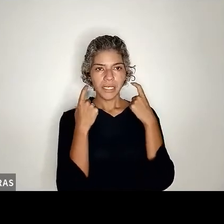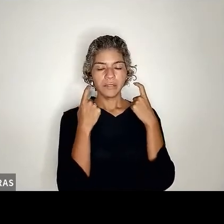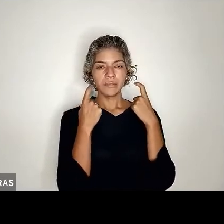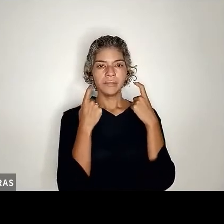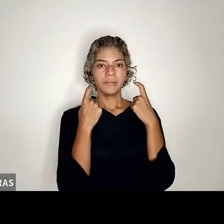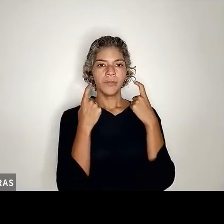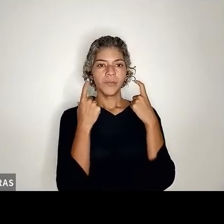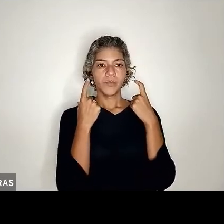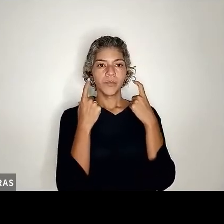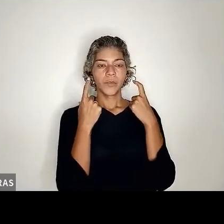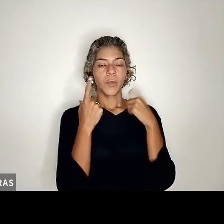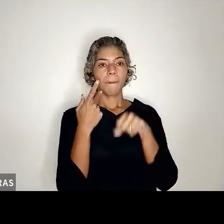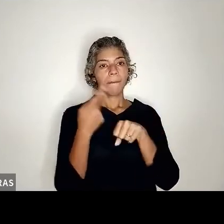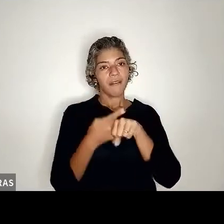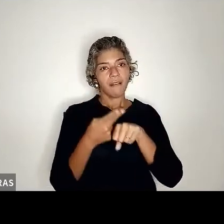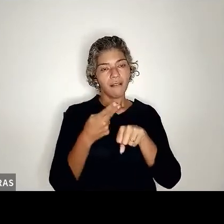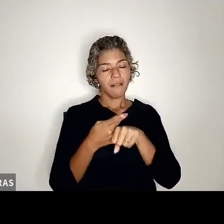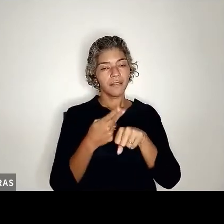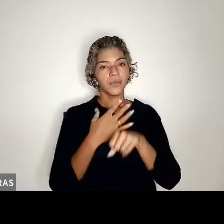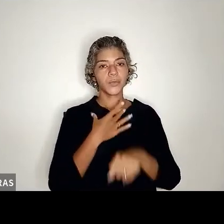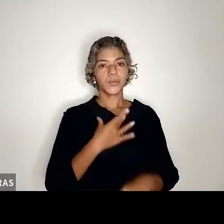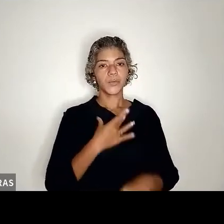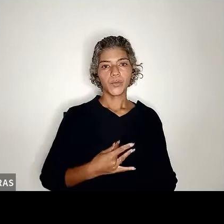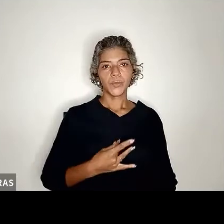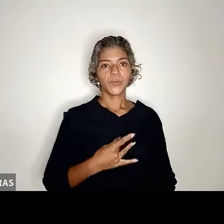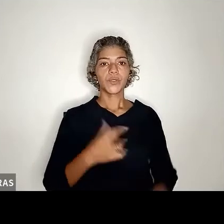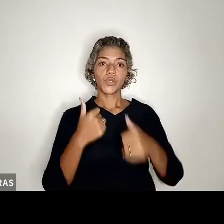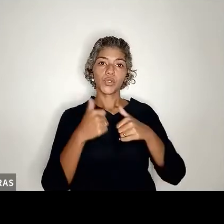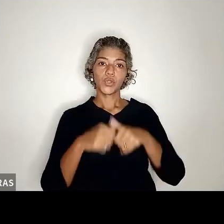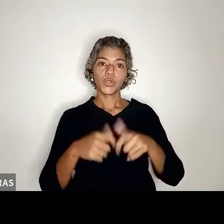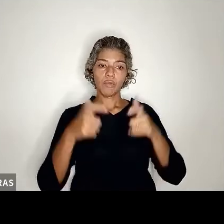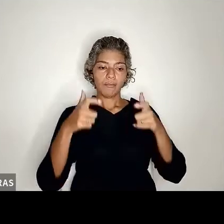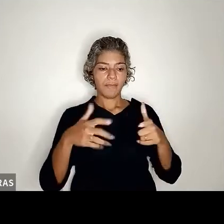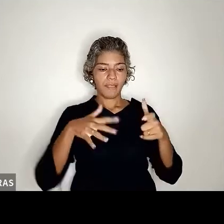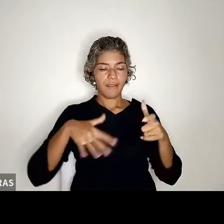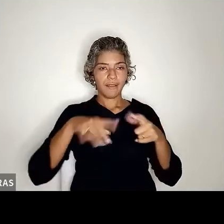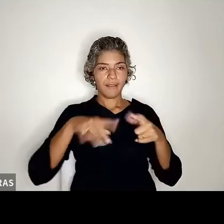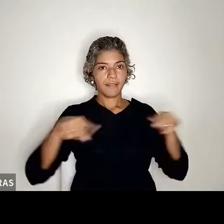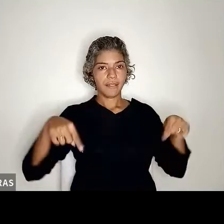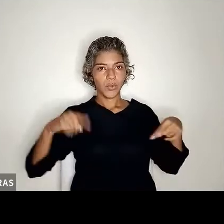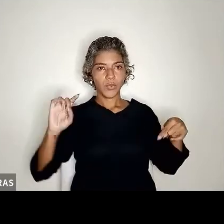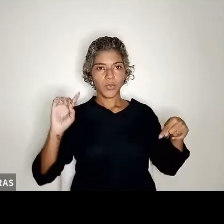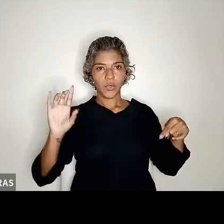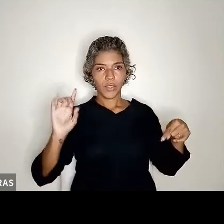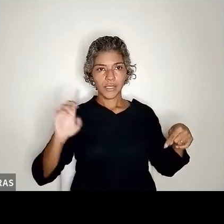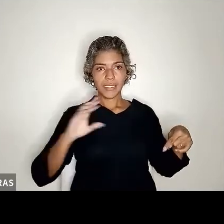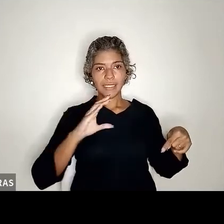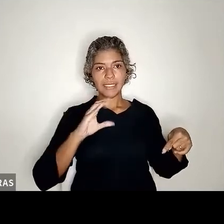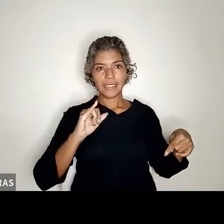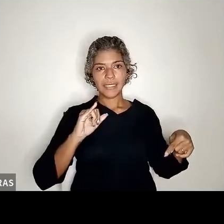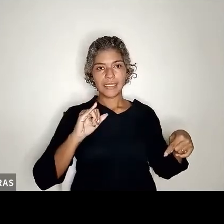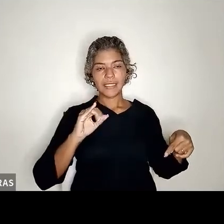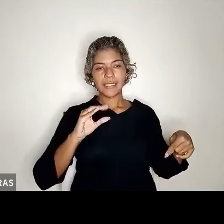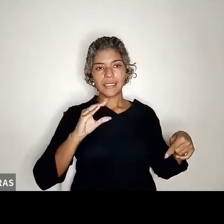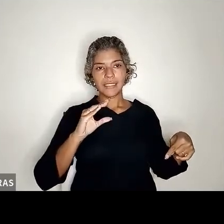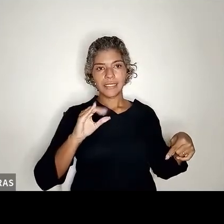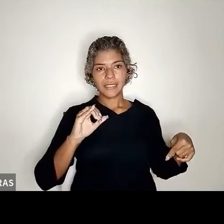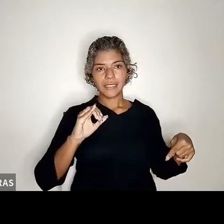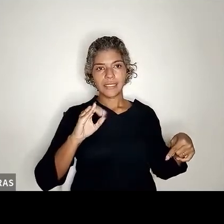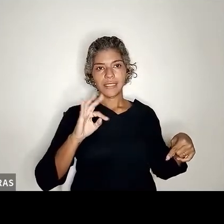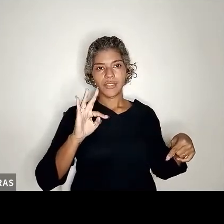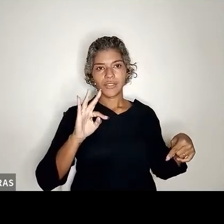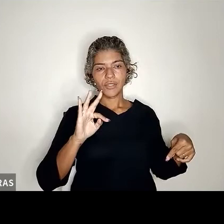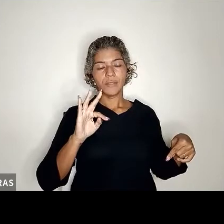prateados, um cordão. E eu estou aqui no meu setor, sozinha, na minha sala do ICICT. Então, ao fundo, vocês veem um ambiente, né,